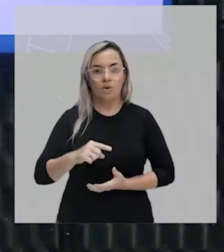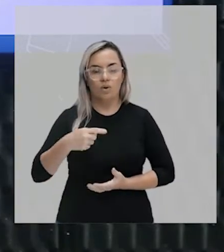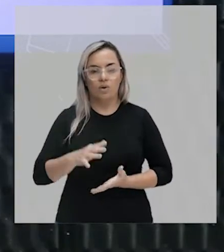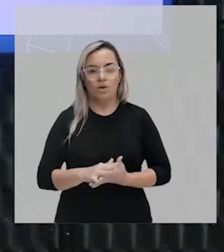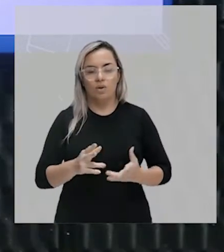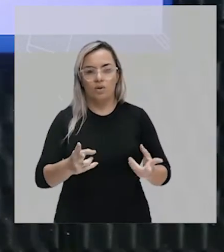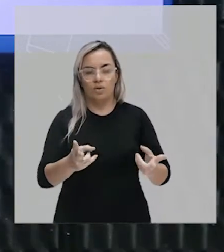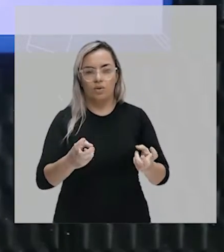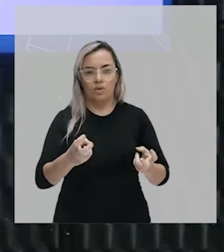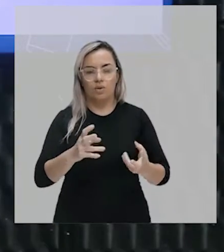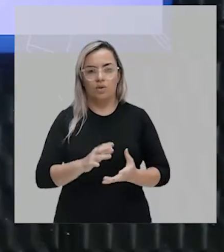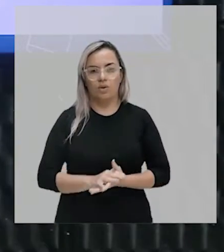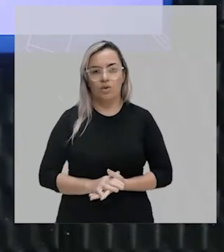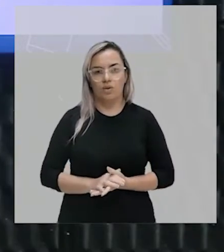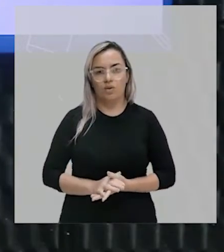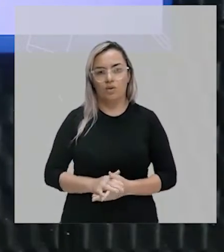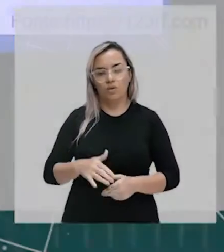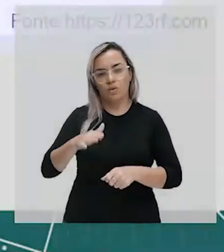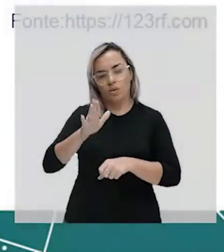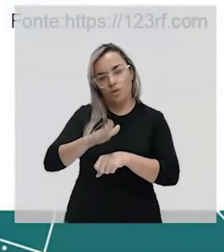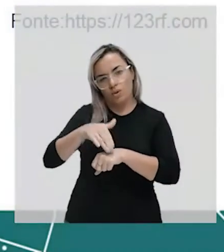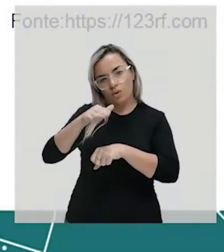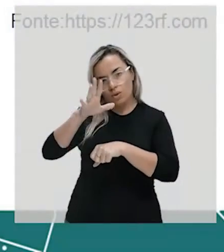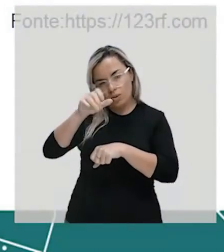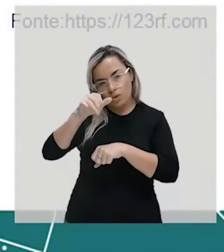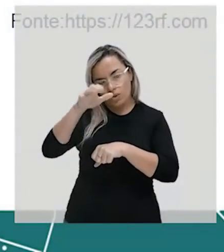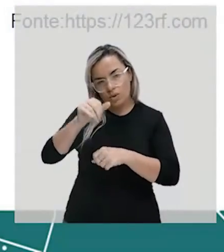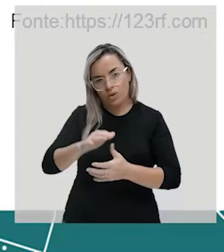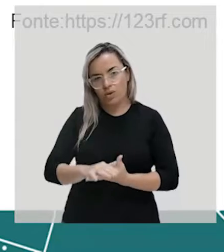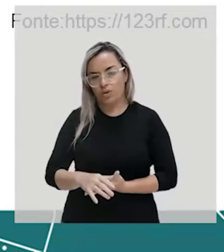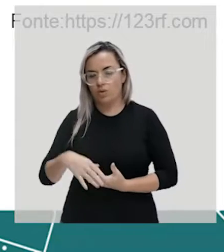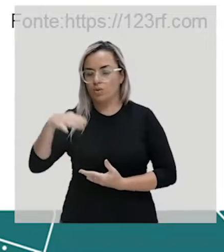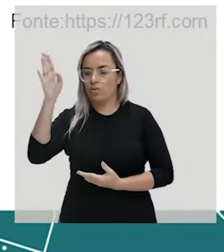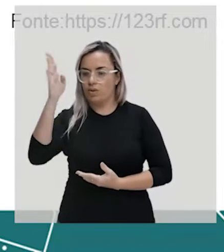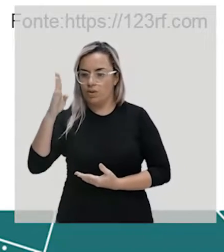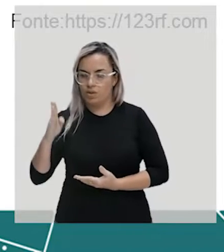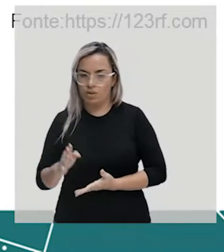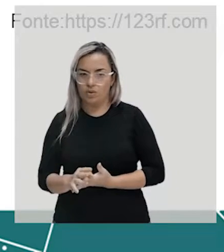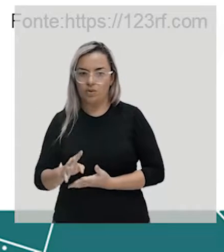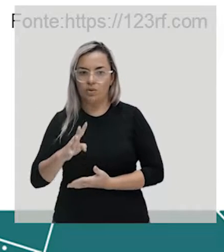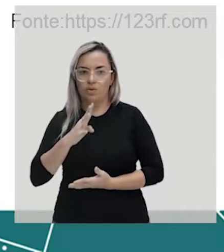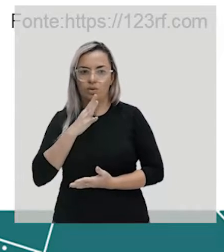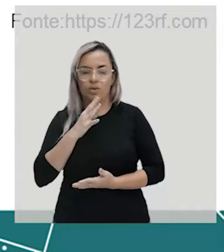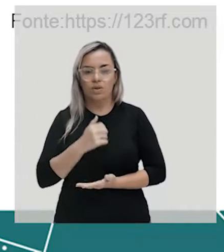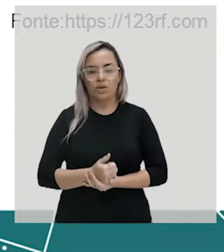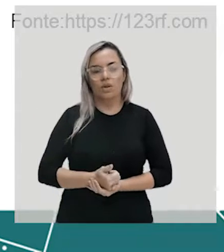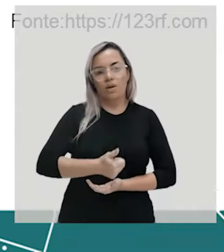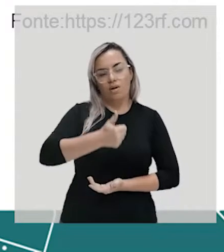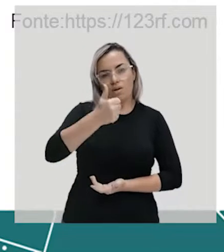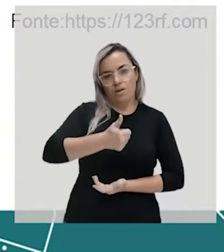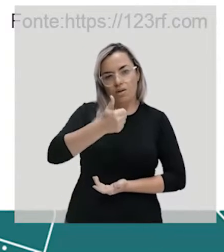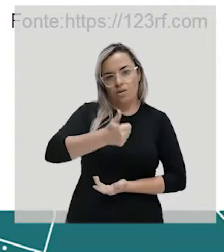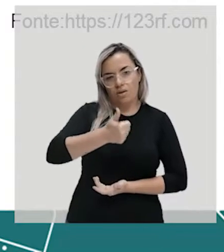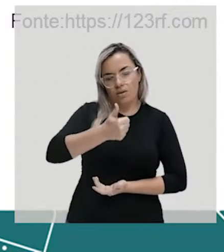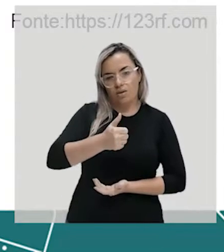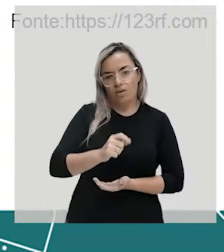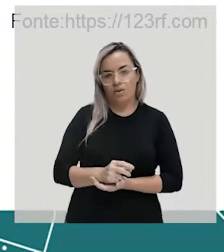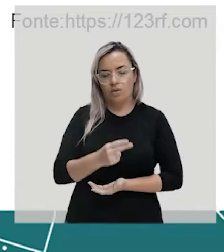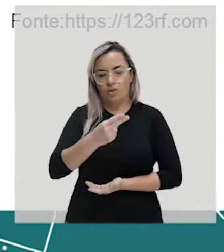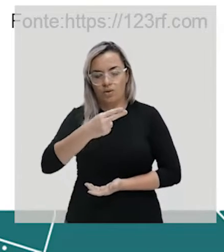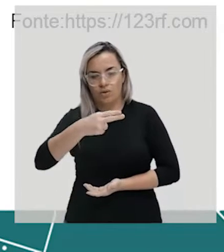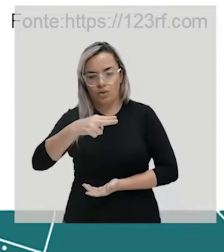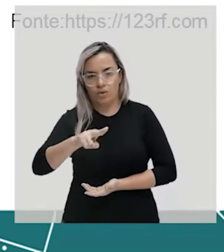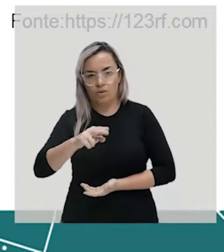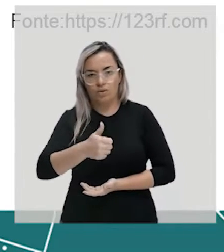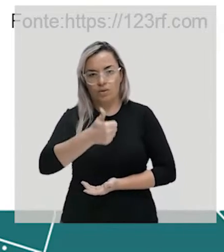perceberam é até a questão do chamamento No Brasil se eu te conheço pela primeira vez eu vou te chamar pelo seu primeiro nome né